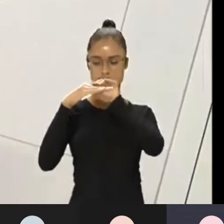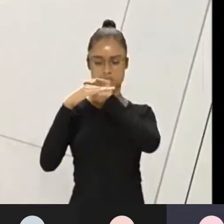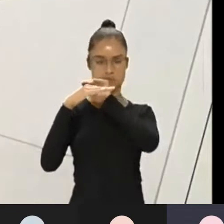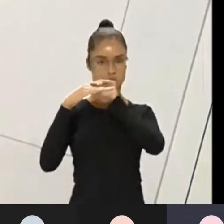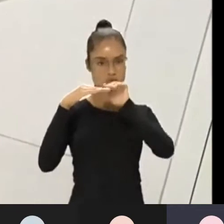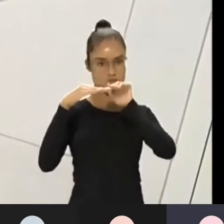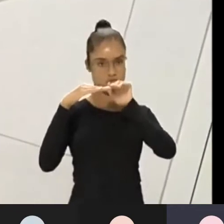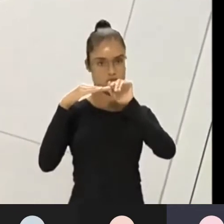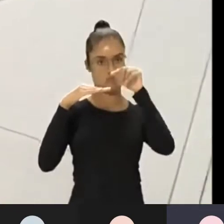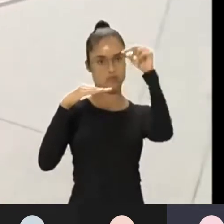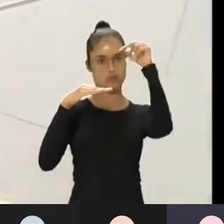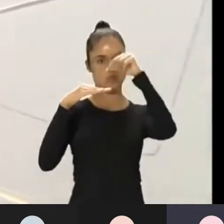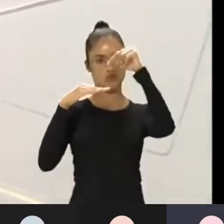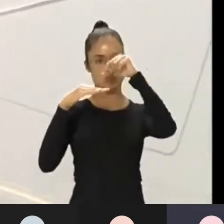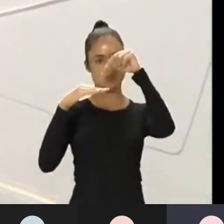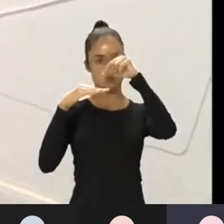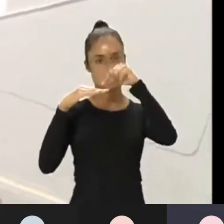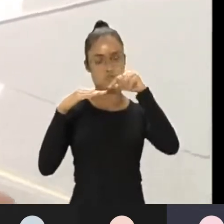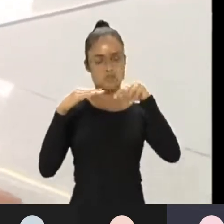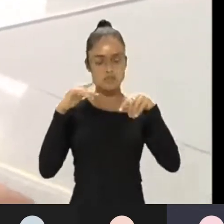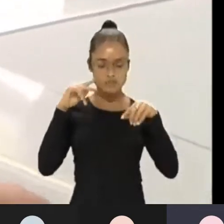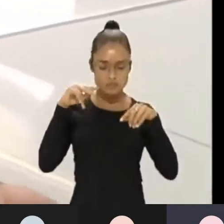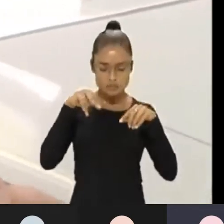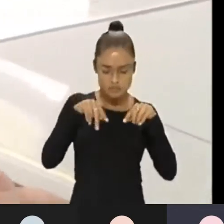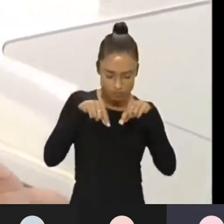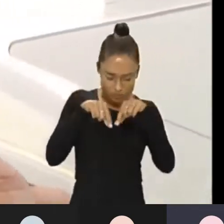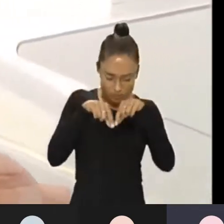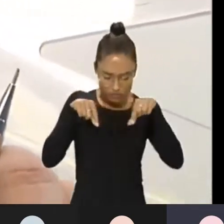Então, eu venho aqui, meço quanto ela tem.